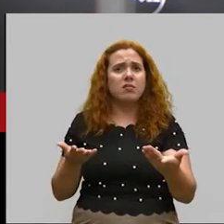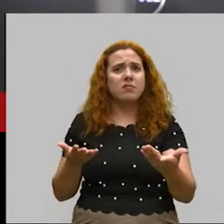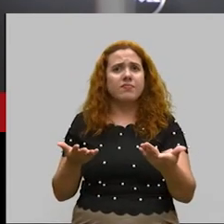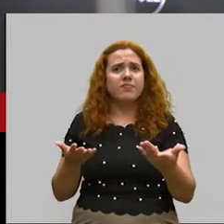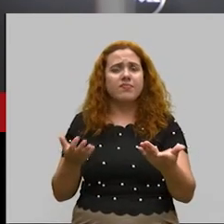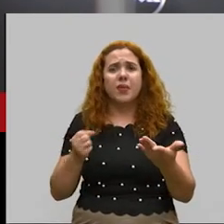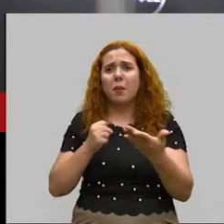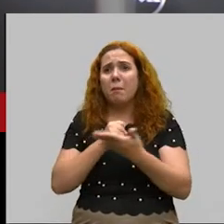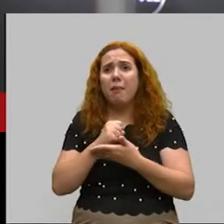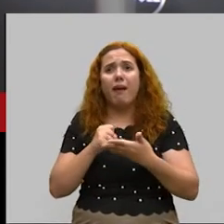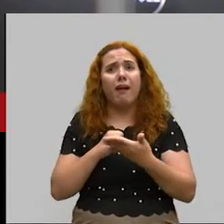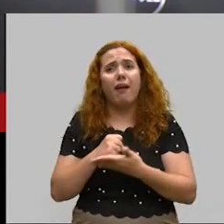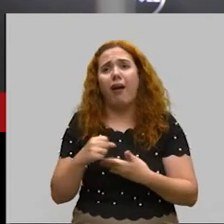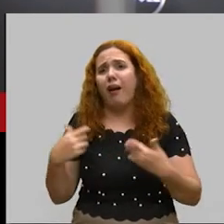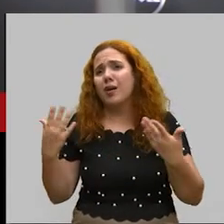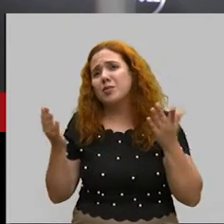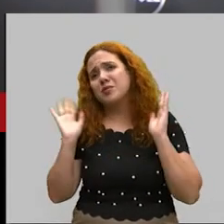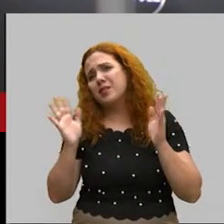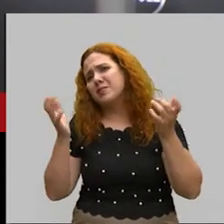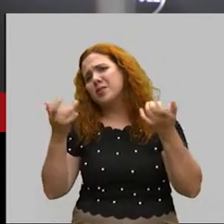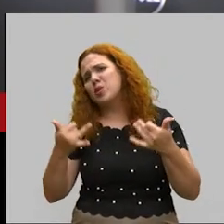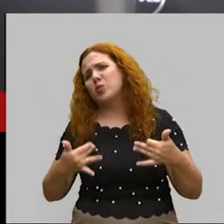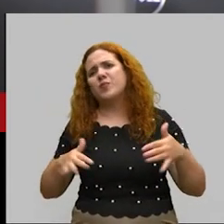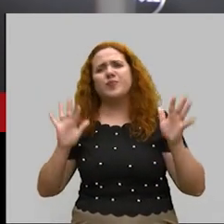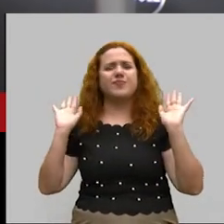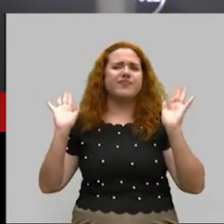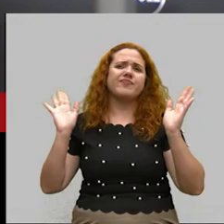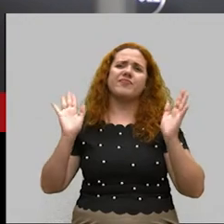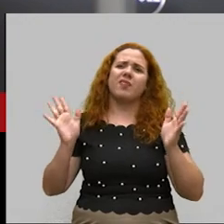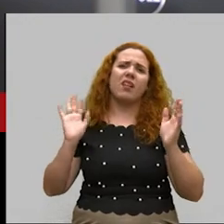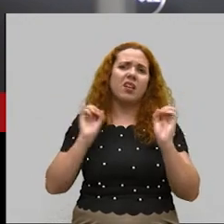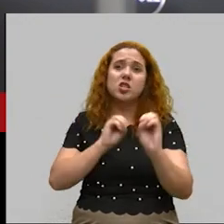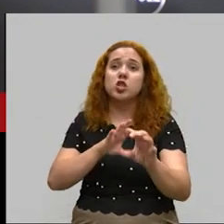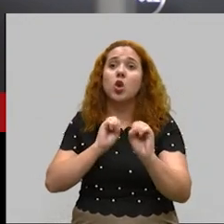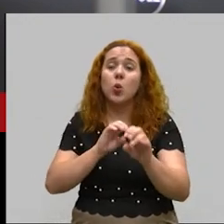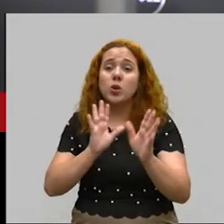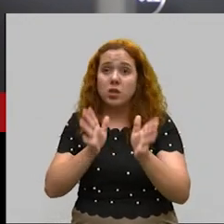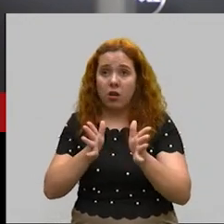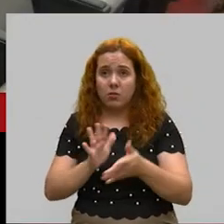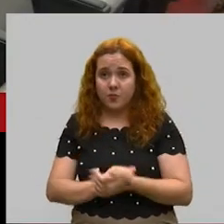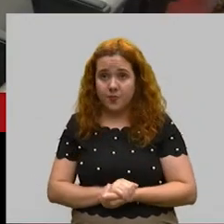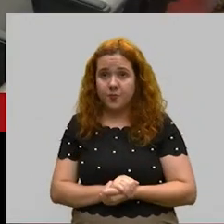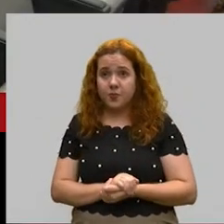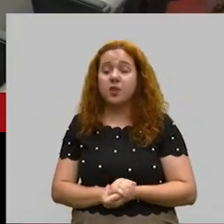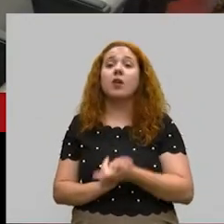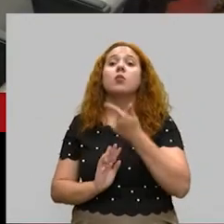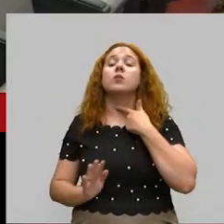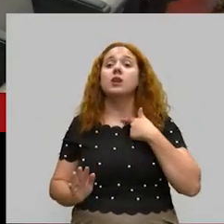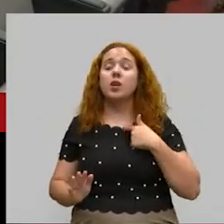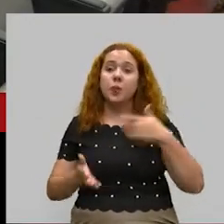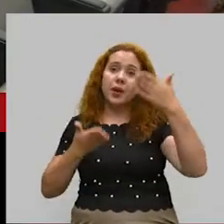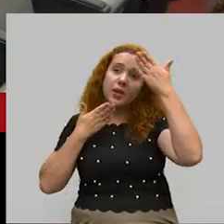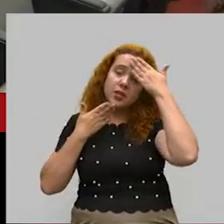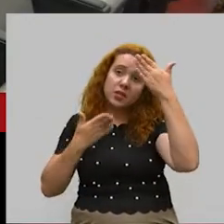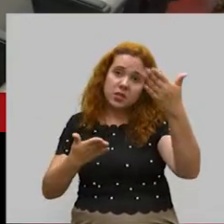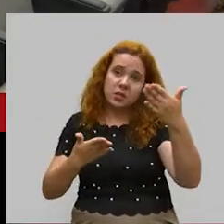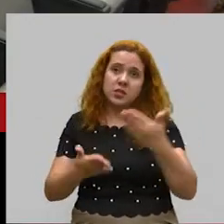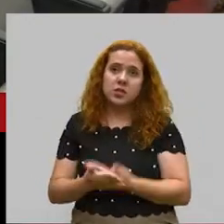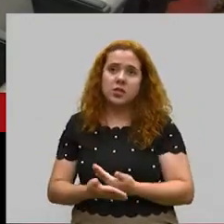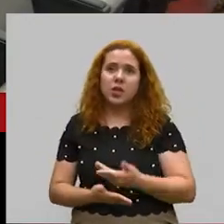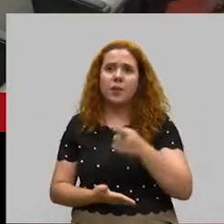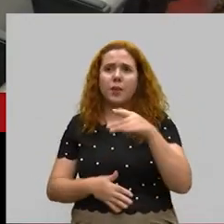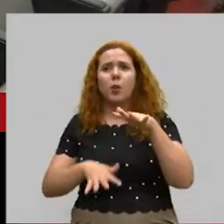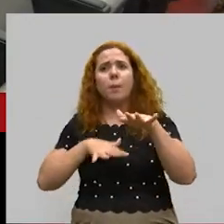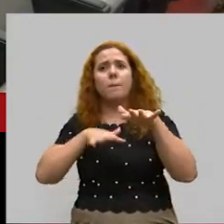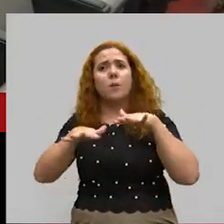que vocês todos aqui fizeram e deram aula sobre isso quero agradecer muito parabenizar pelo belíssimo movimento